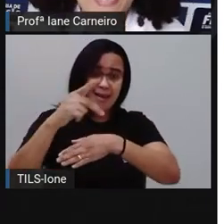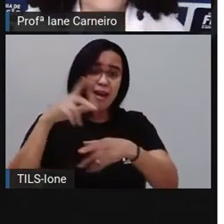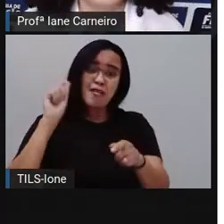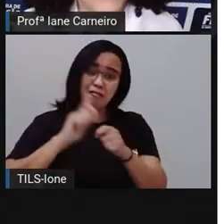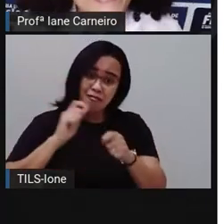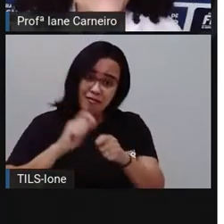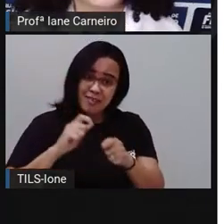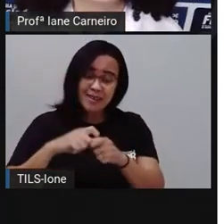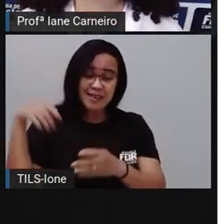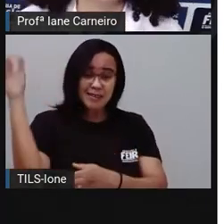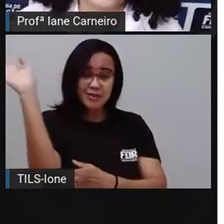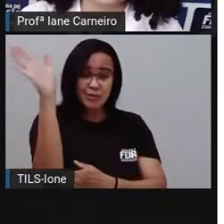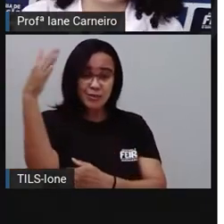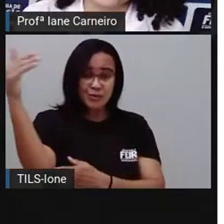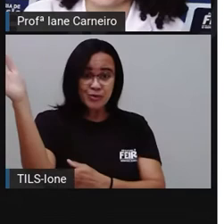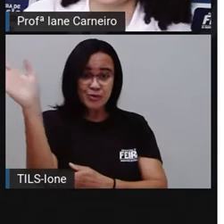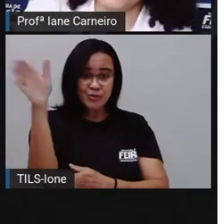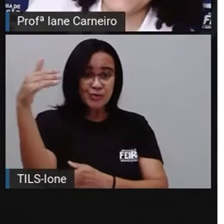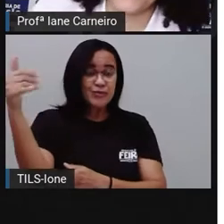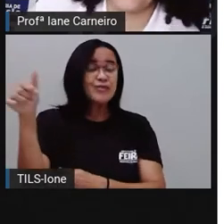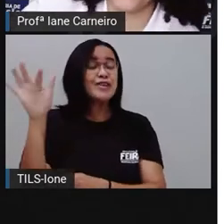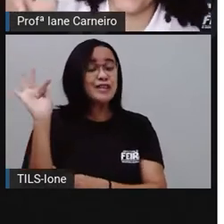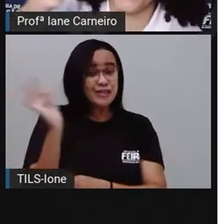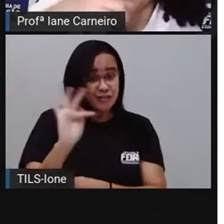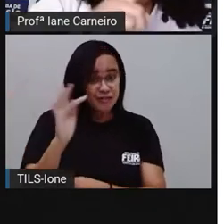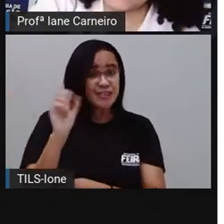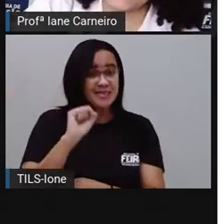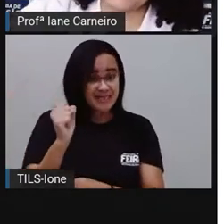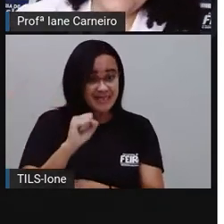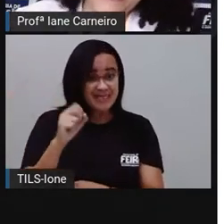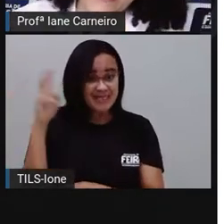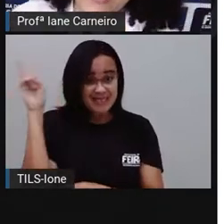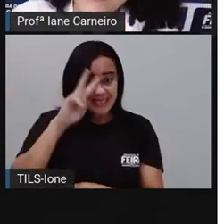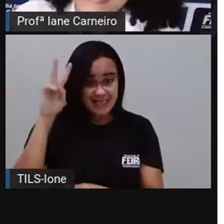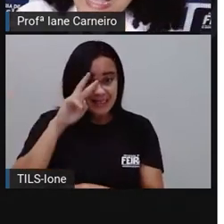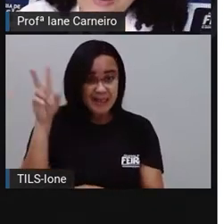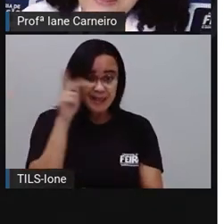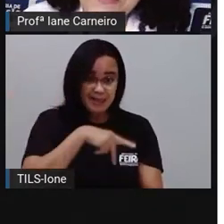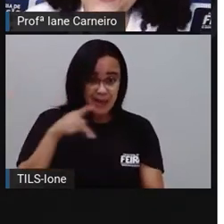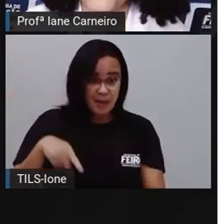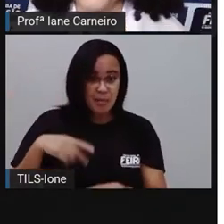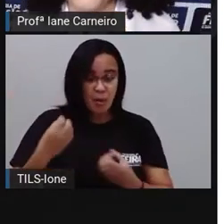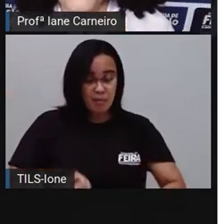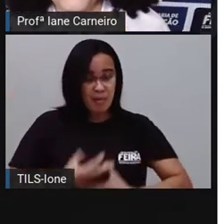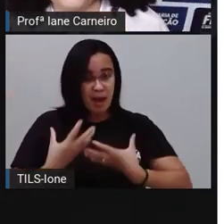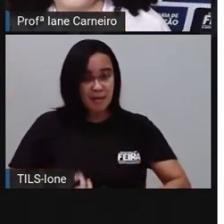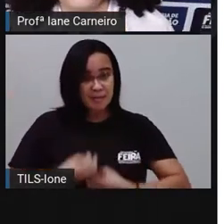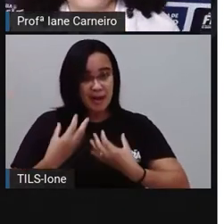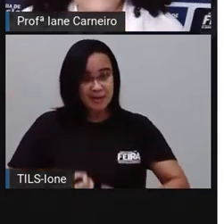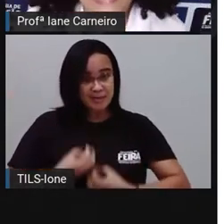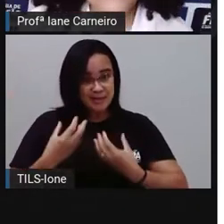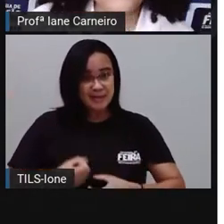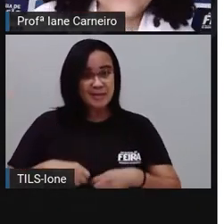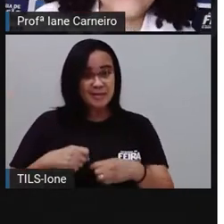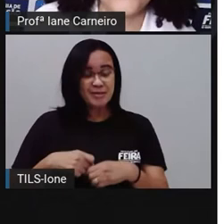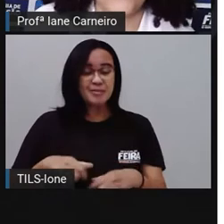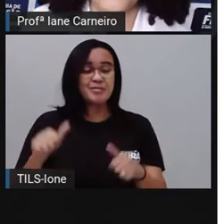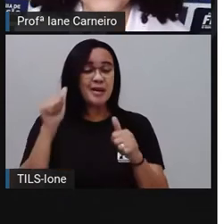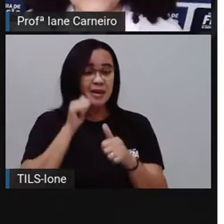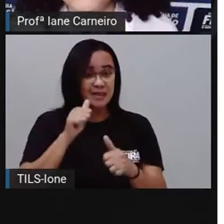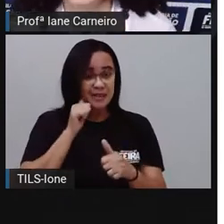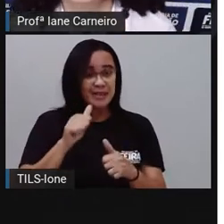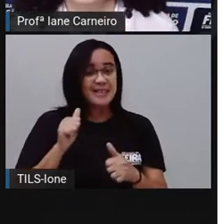Foi ela que fez o nosso hino, aquele hino que a Pro declamou lá no início da aula, junto com a